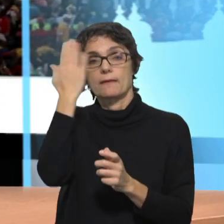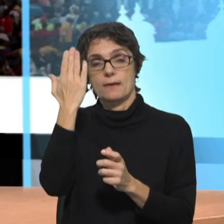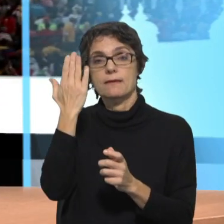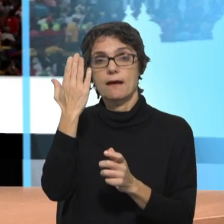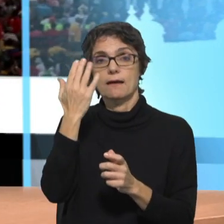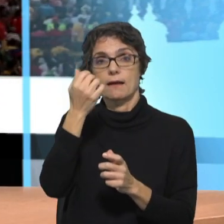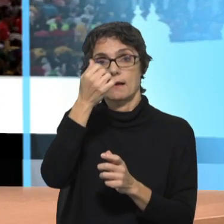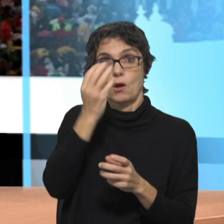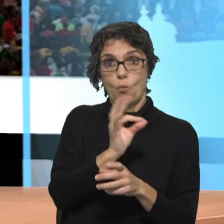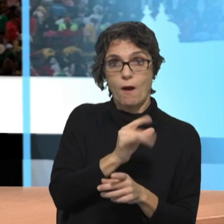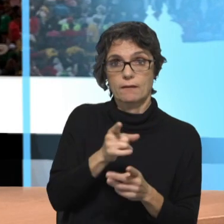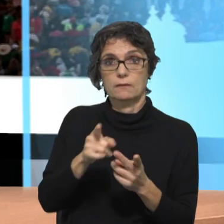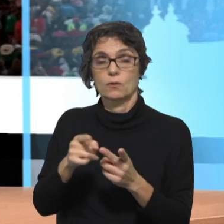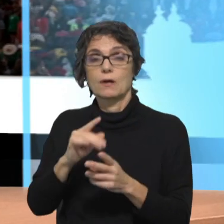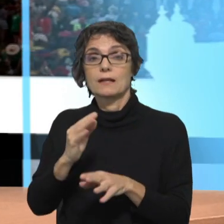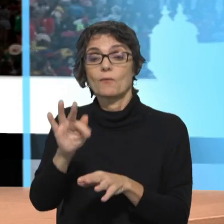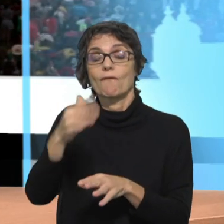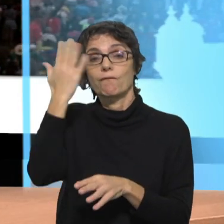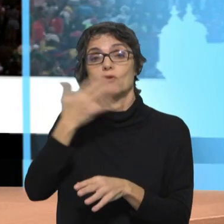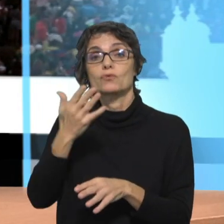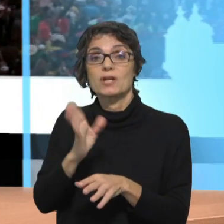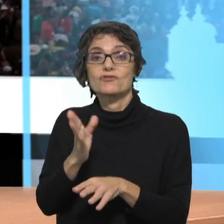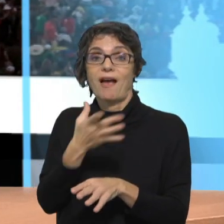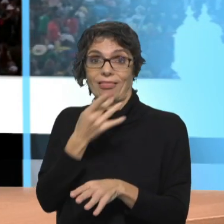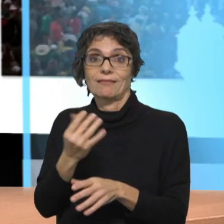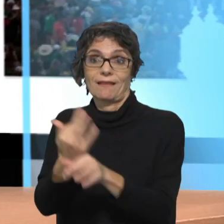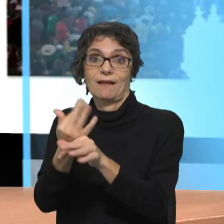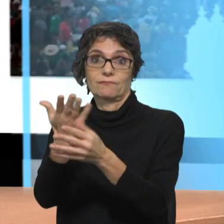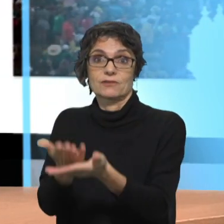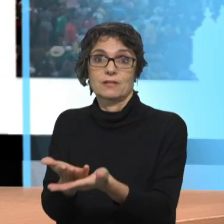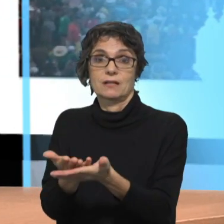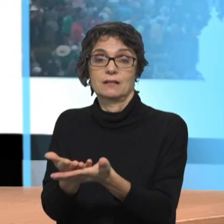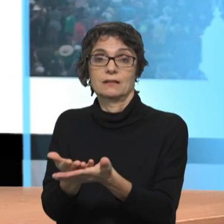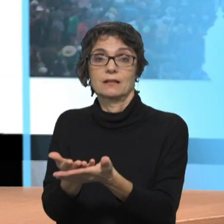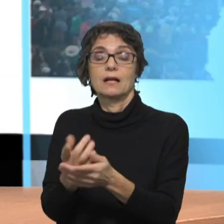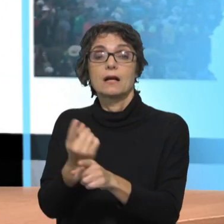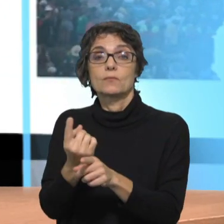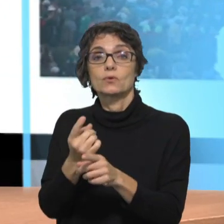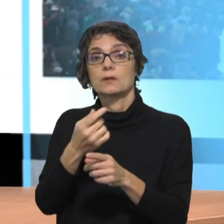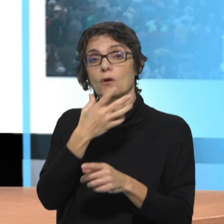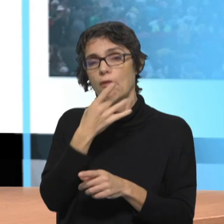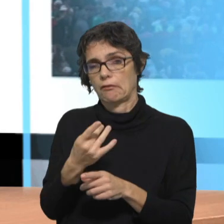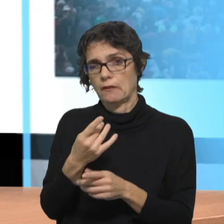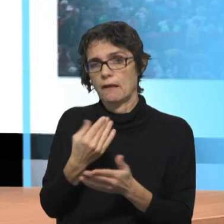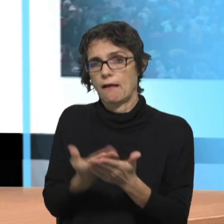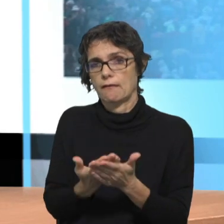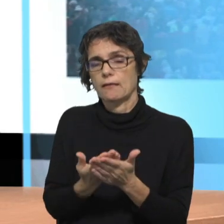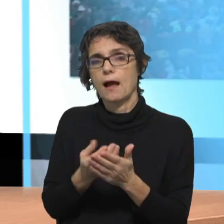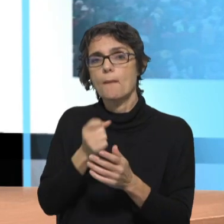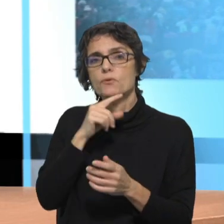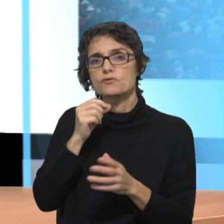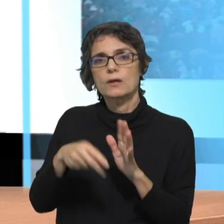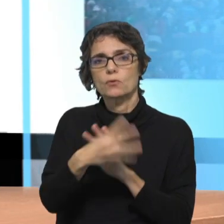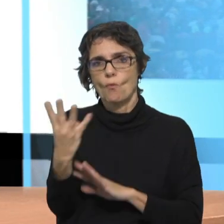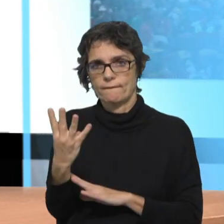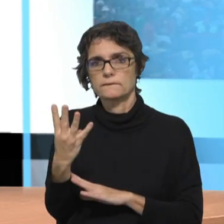já seriam celebrações natalícias, até porque o Natal apresenta 4 possibilidades de celebração, entre os